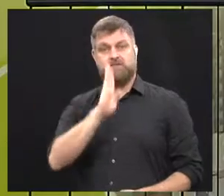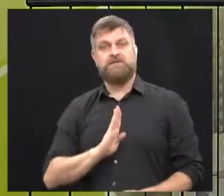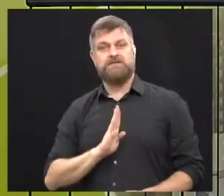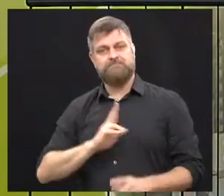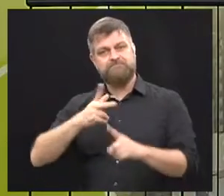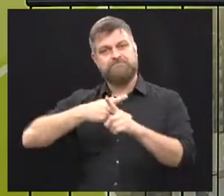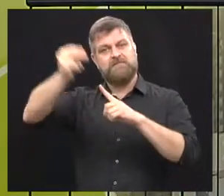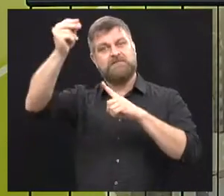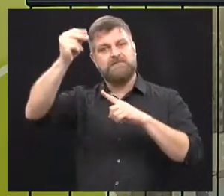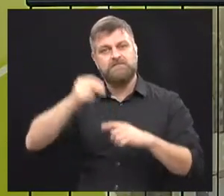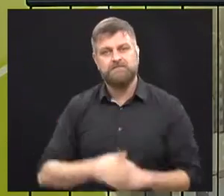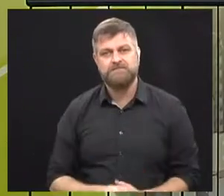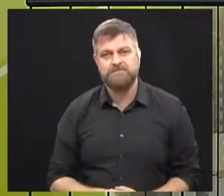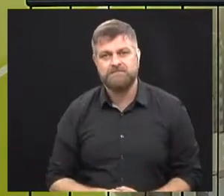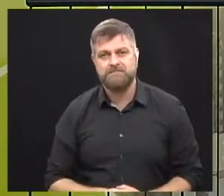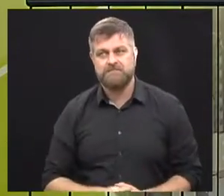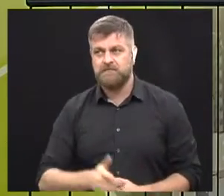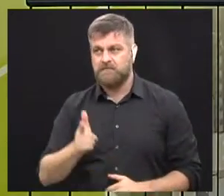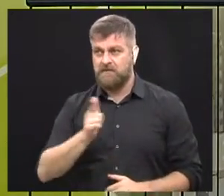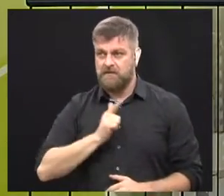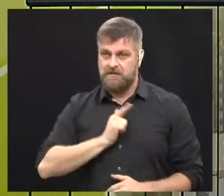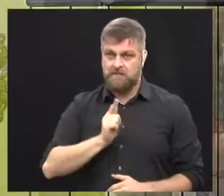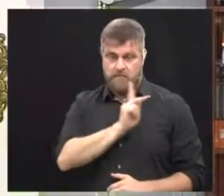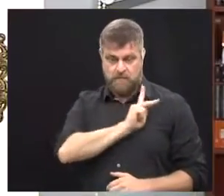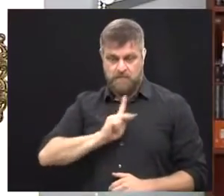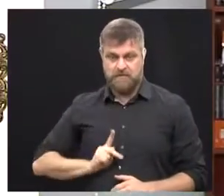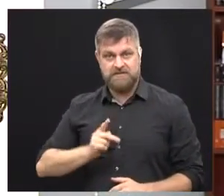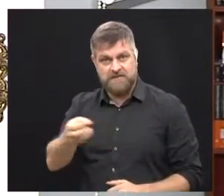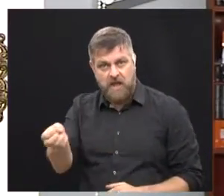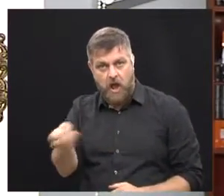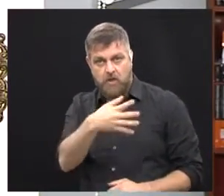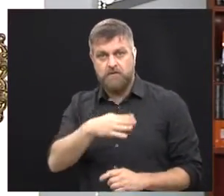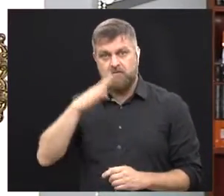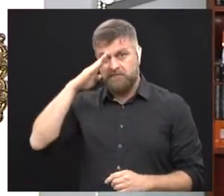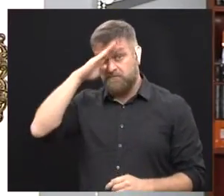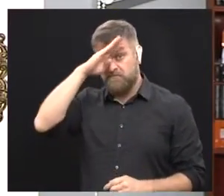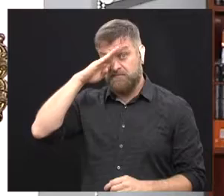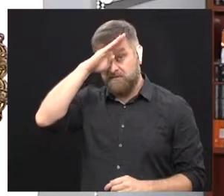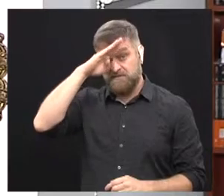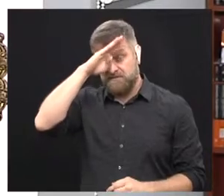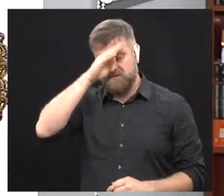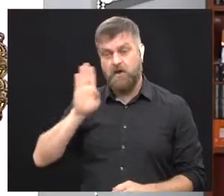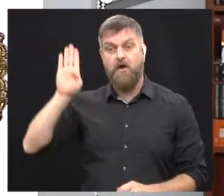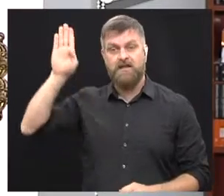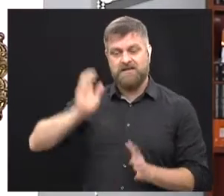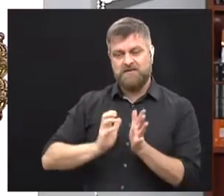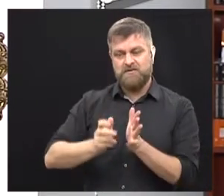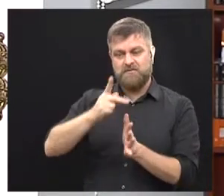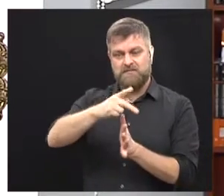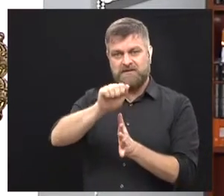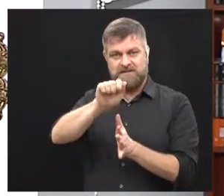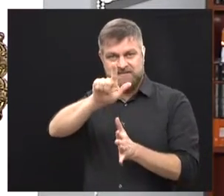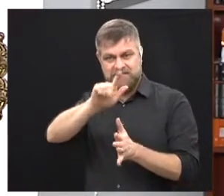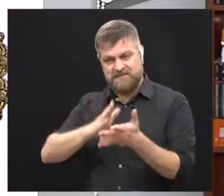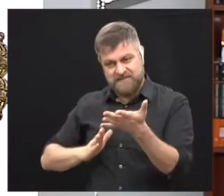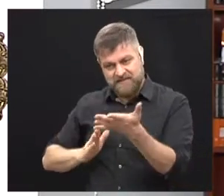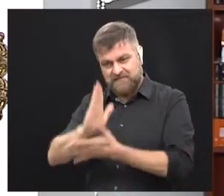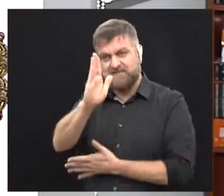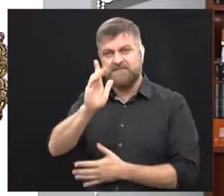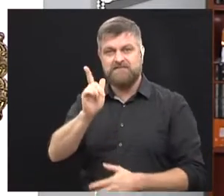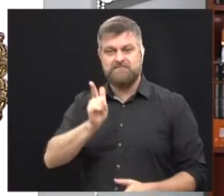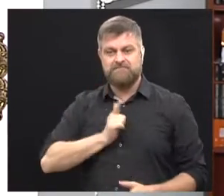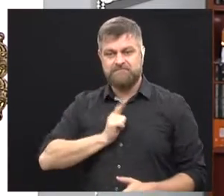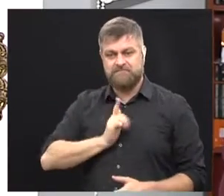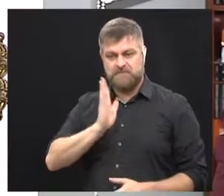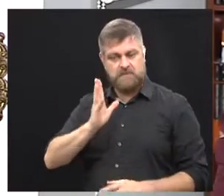Brasil. Temos um novo presidente, Jair Bolsonaro, candidato do PSL, eleito com a apuração